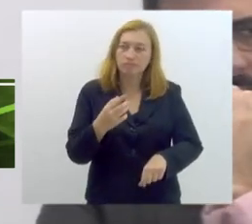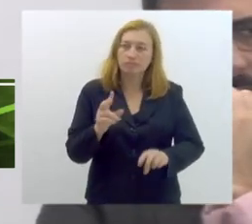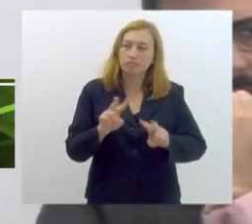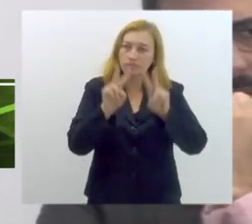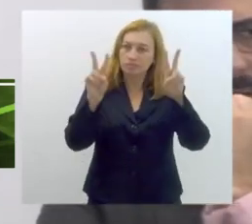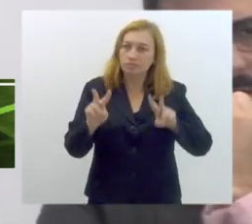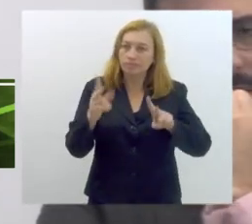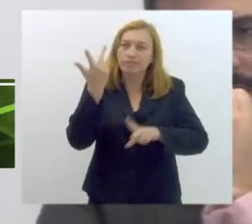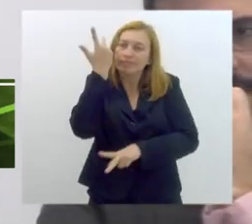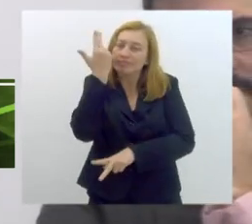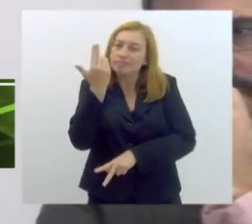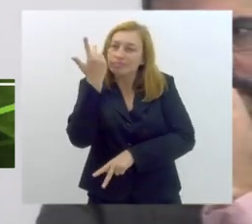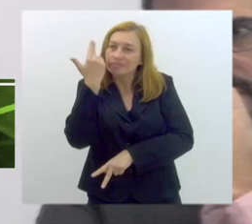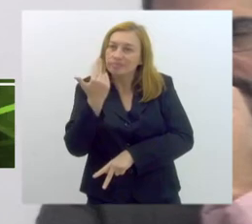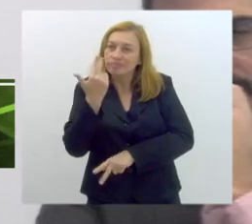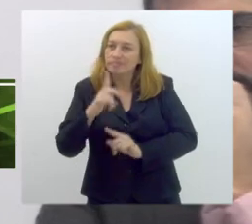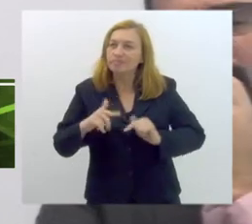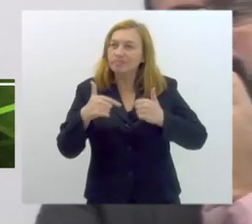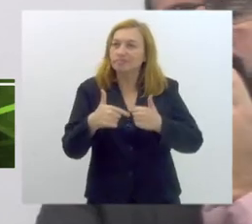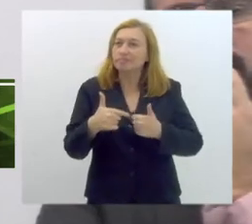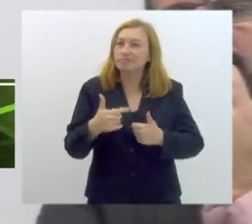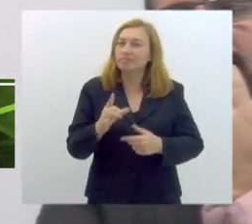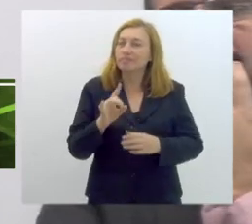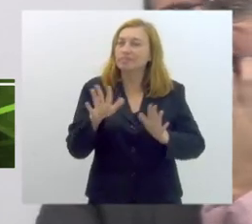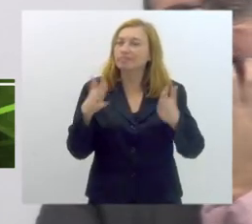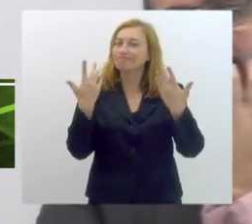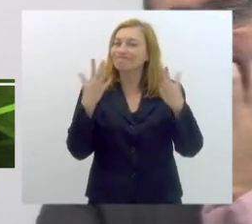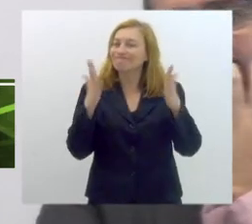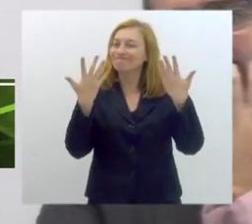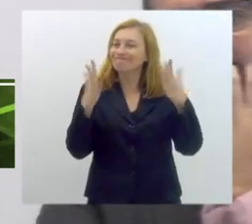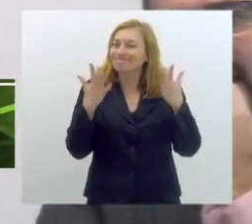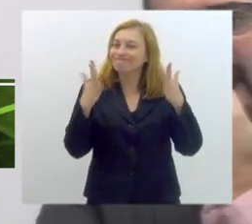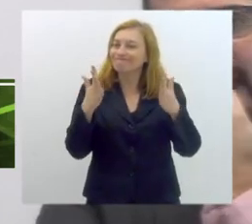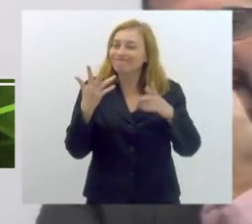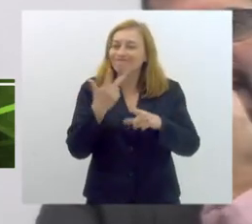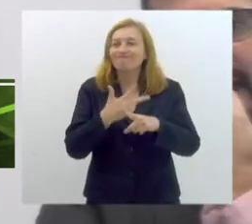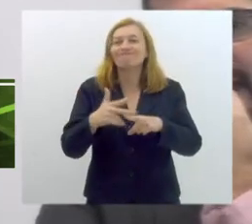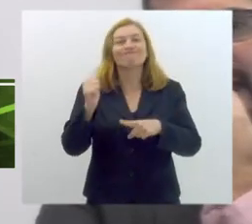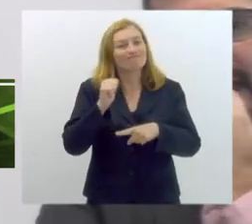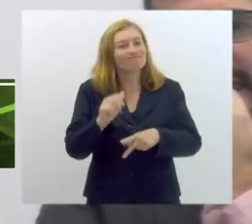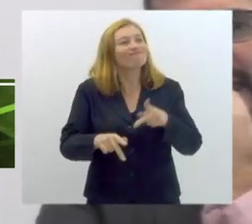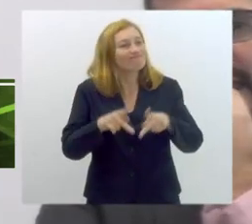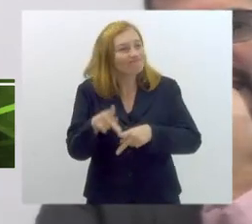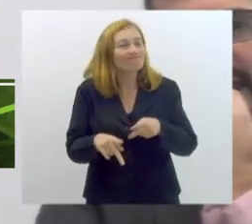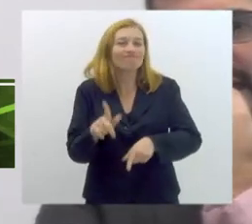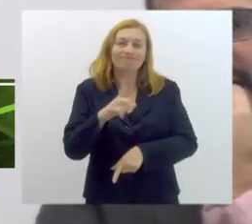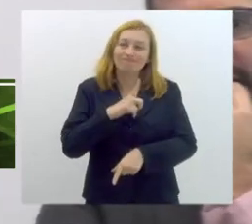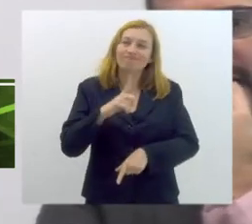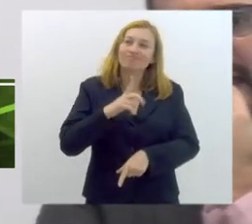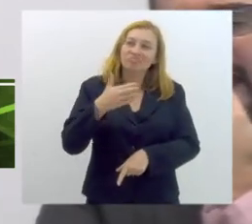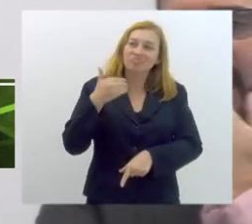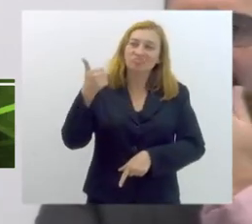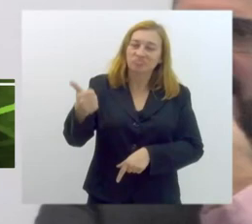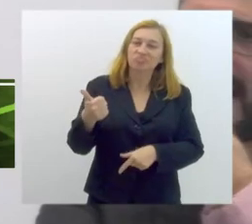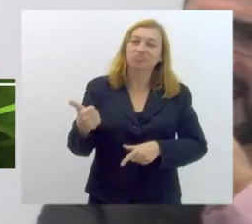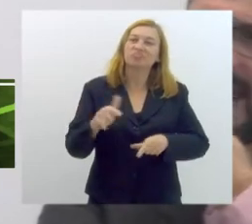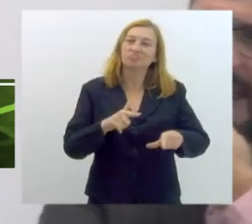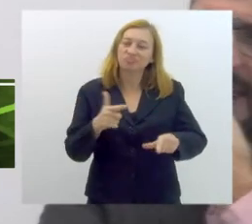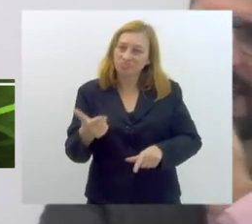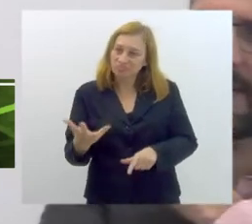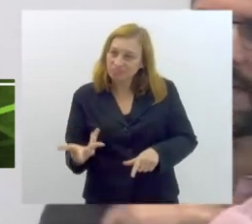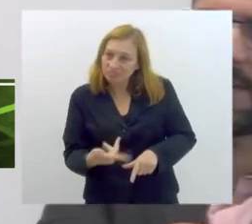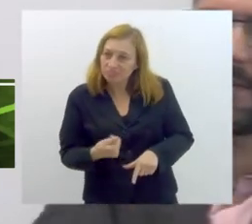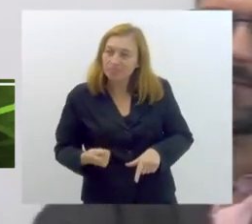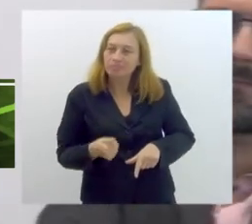tanta naturalidade que nós vamos estar só comemorando os ganhos que a população vai ter no melhor qualidade de atendimento